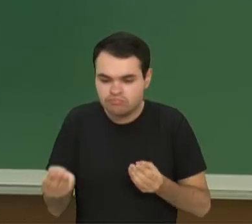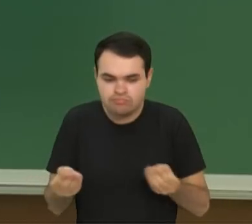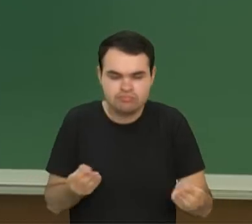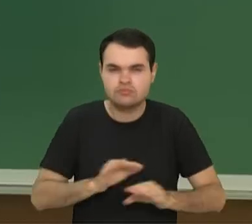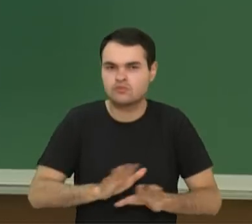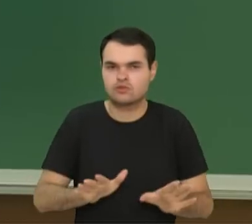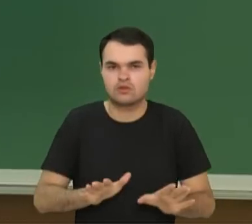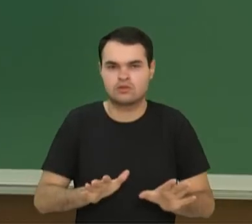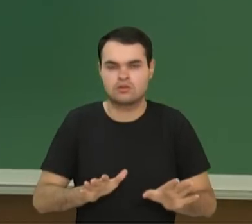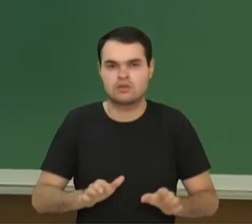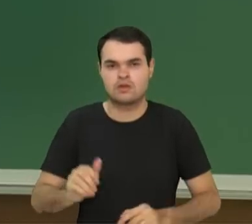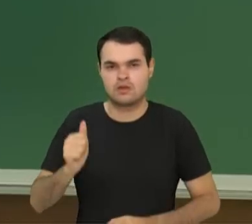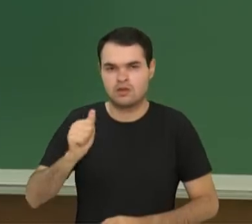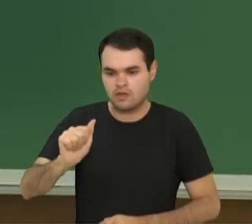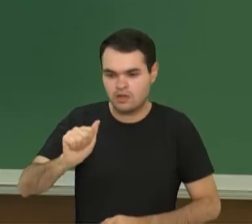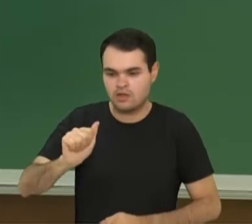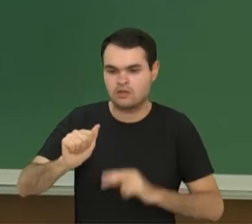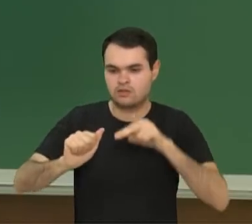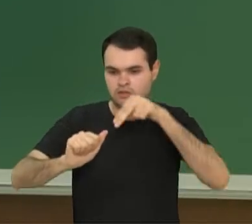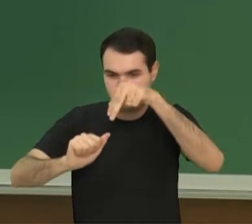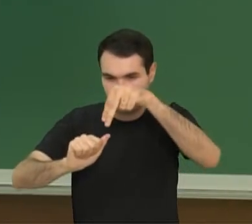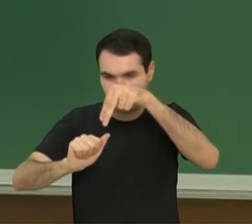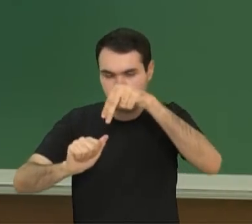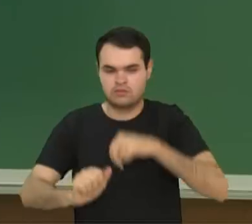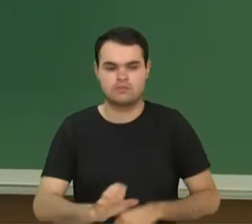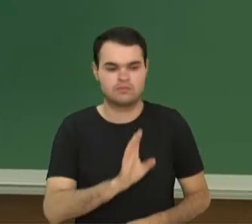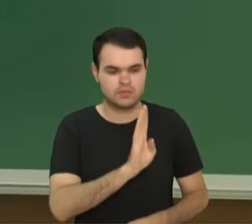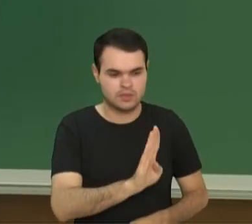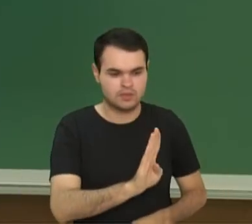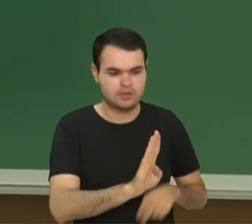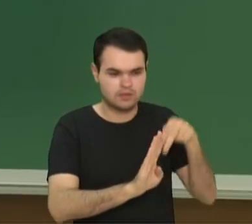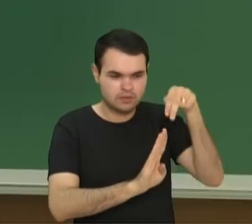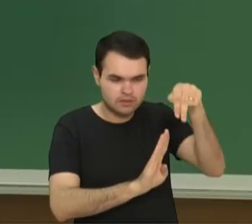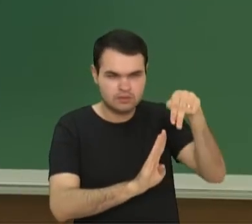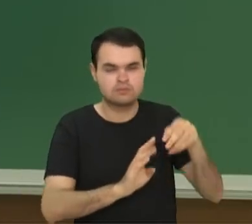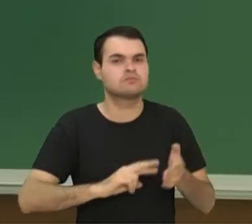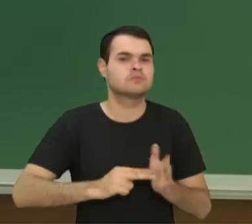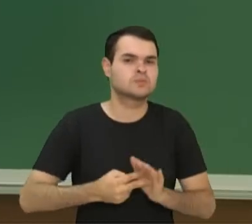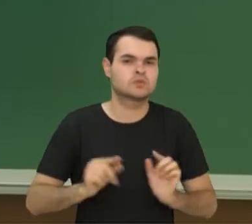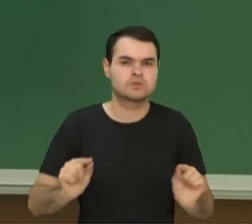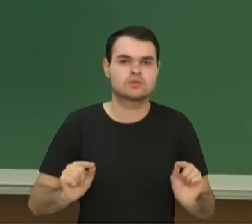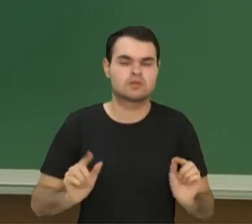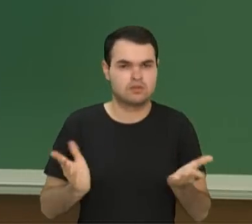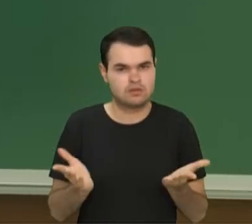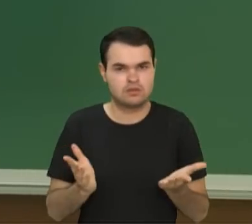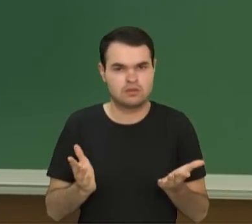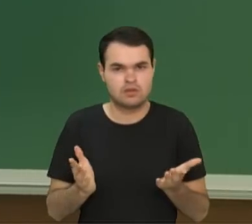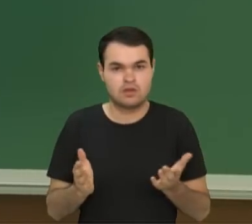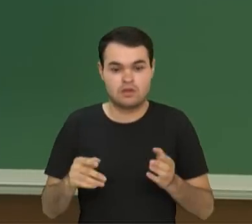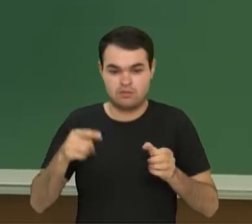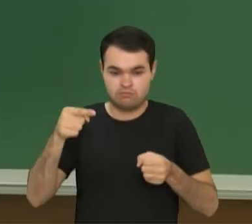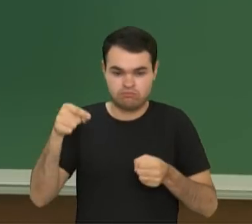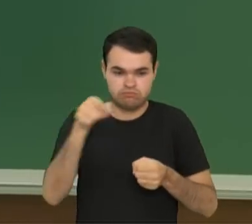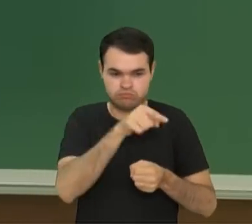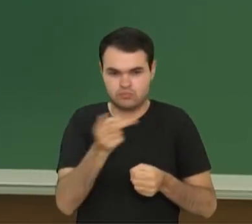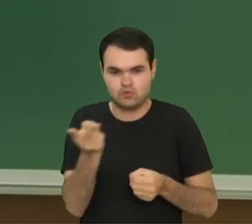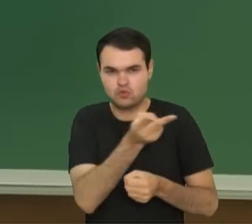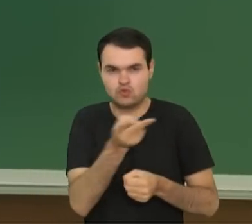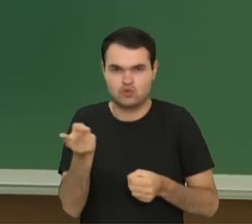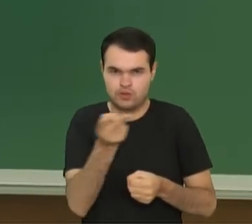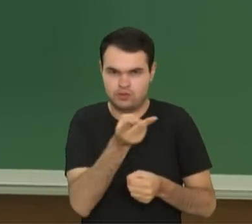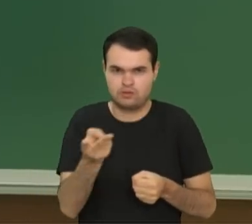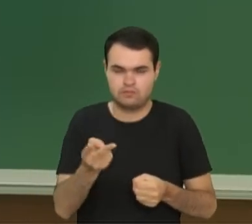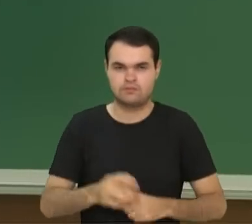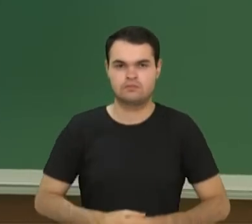distributiva. O A elevado a n e o b elevado a n. Ou seja, a potência eu vou distribuir para os dois